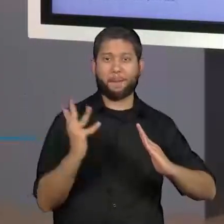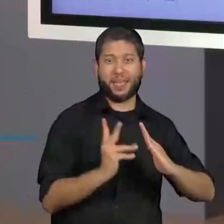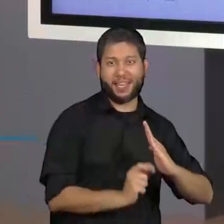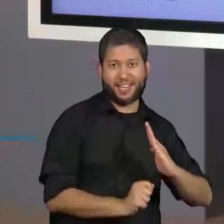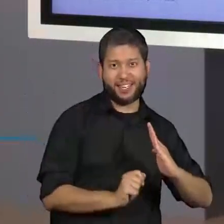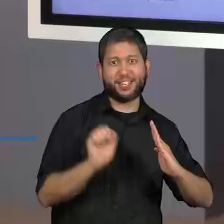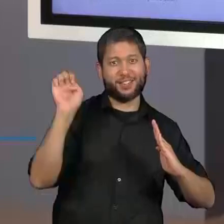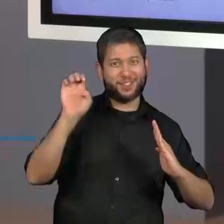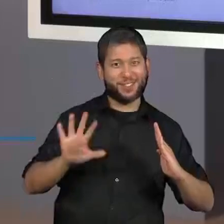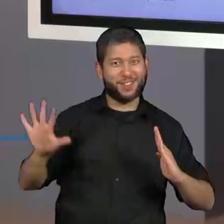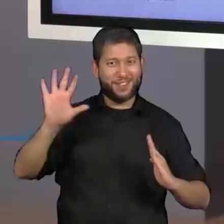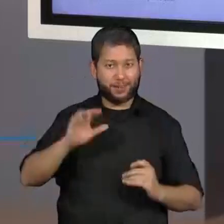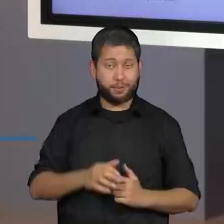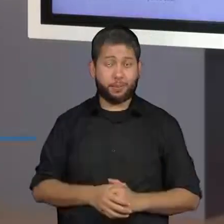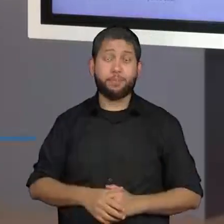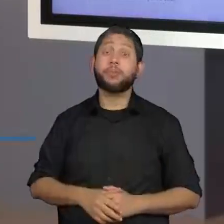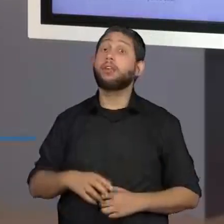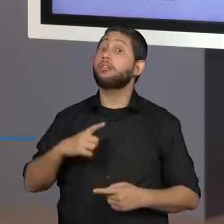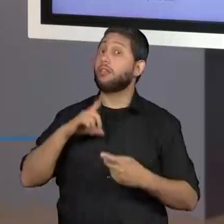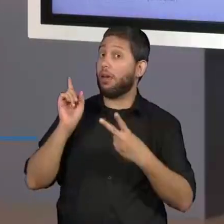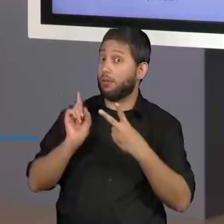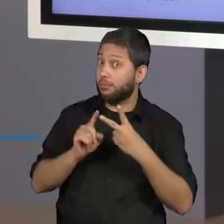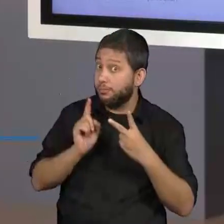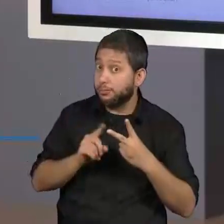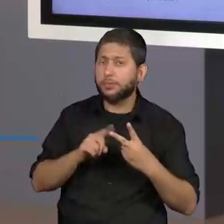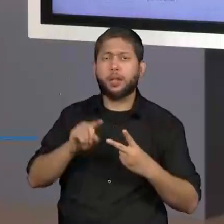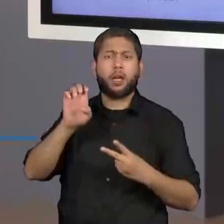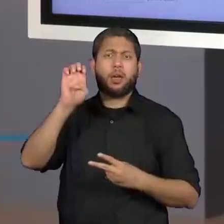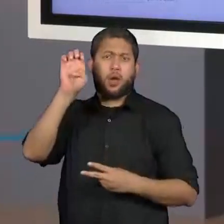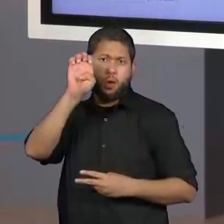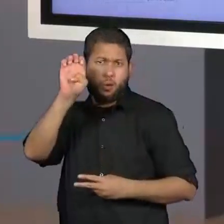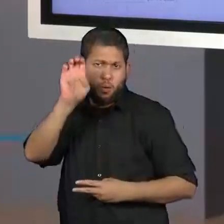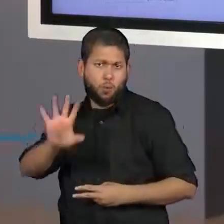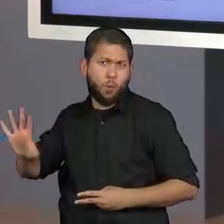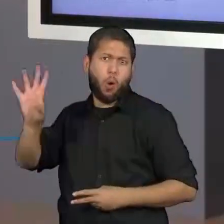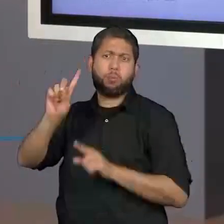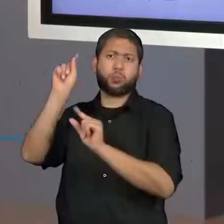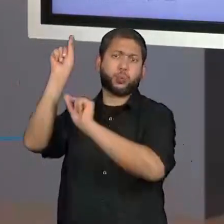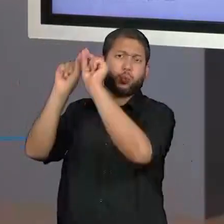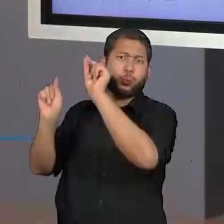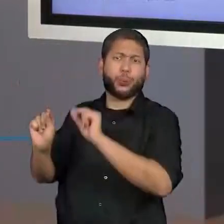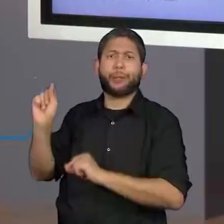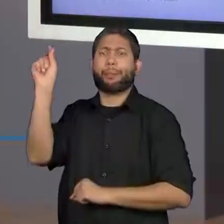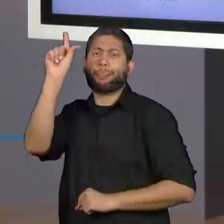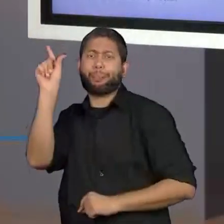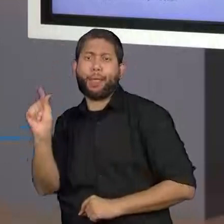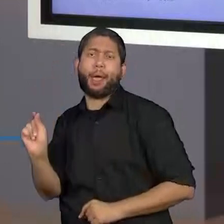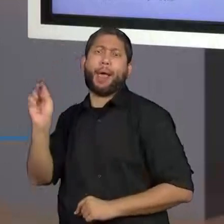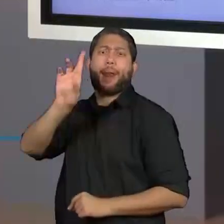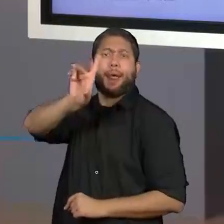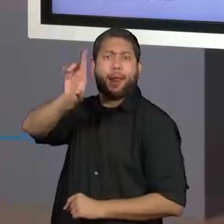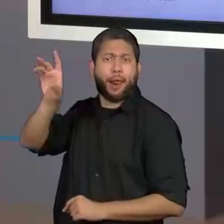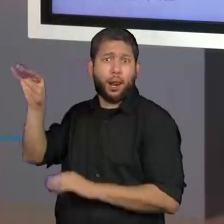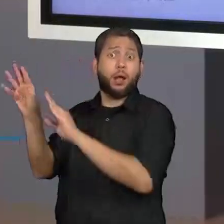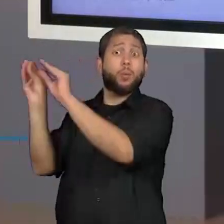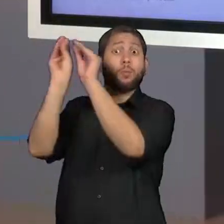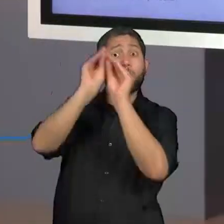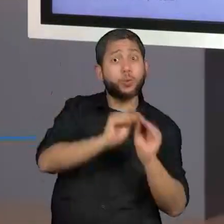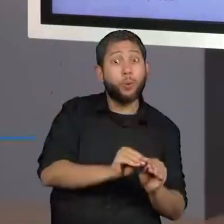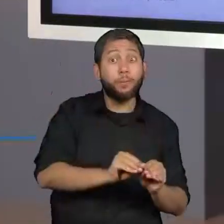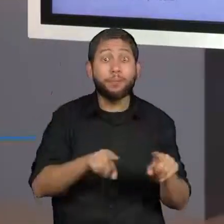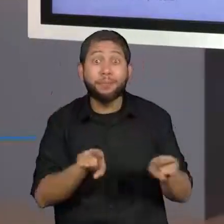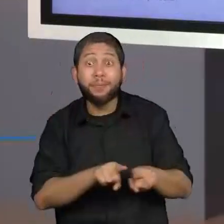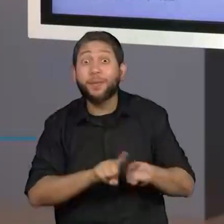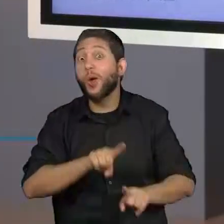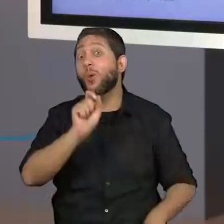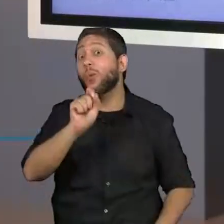né, que foram trazidos os povos africanos para cá, e aí nisso teve toda uma mistura que é a nossa